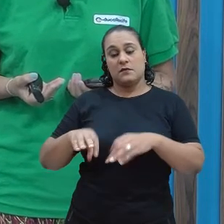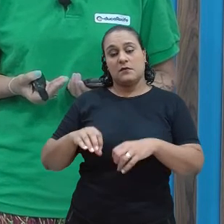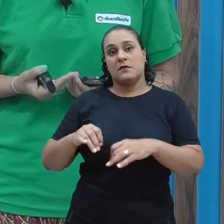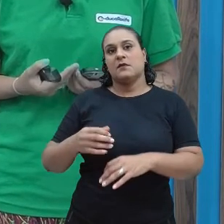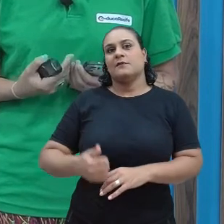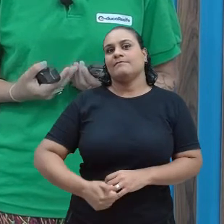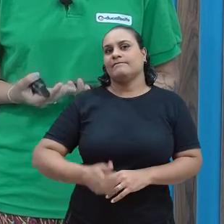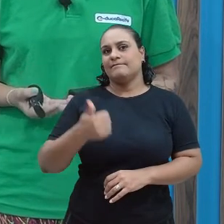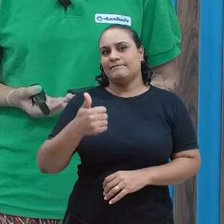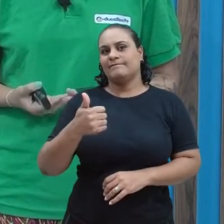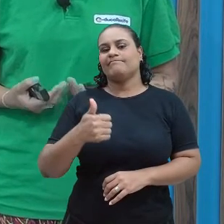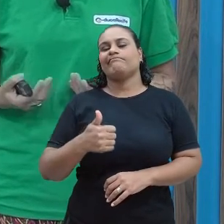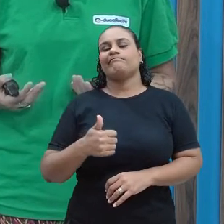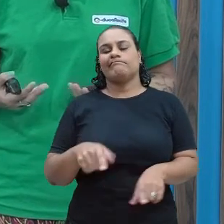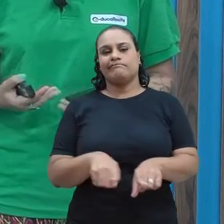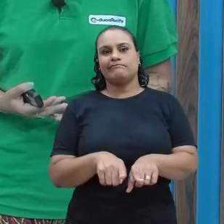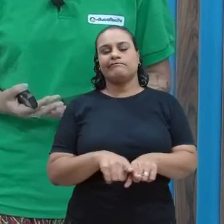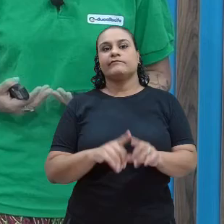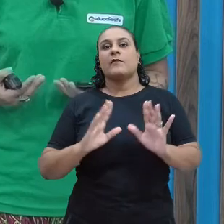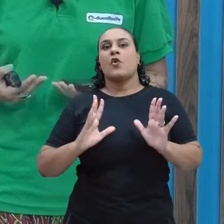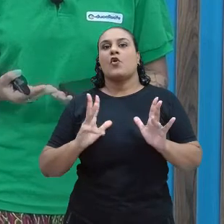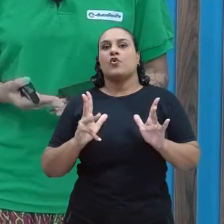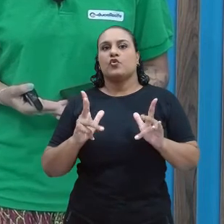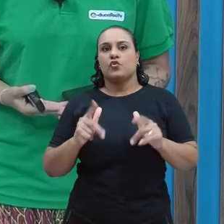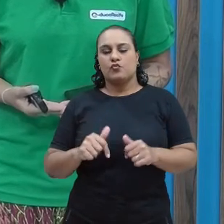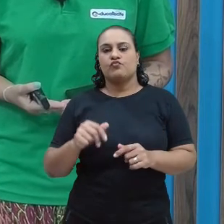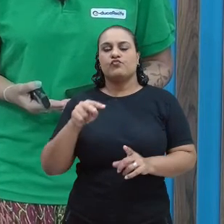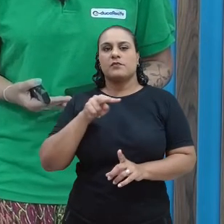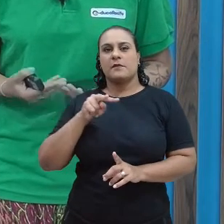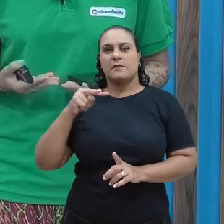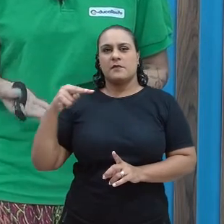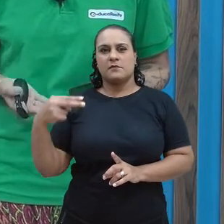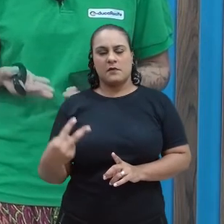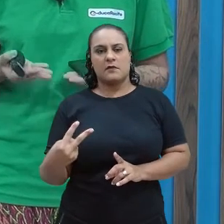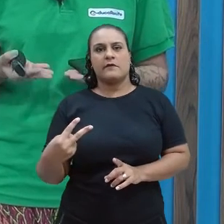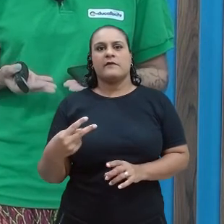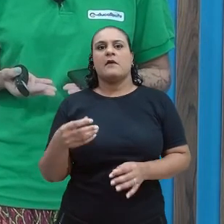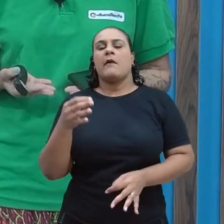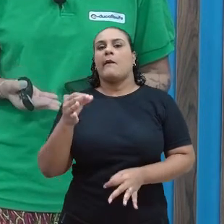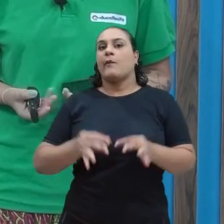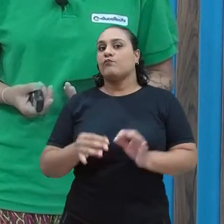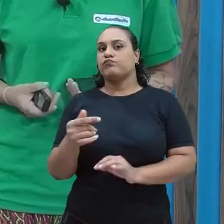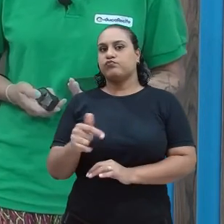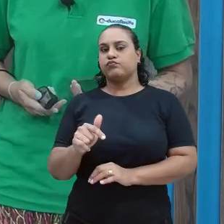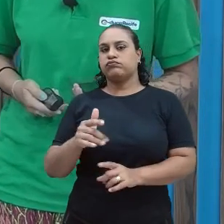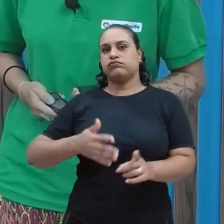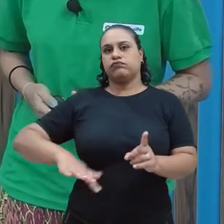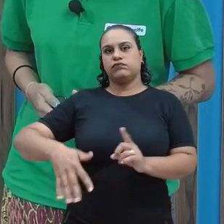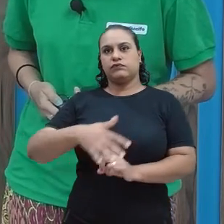também. Então, tudo isso engloba essa perspectiva aí de injustiça ambiental.